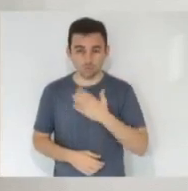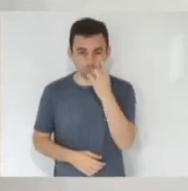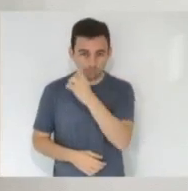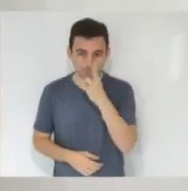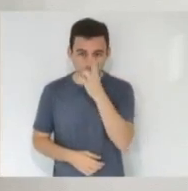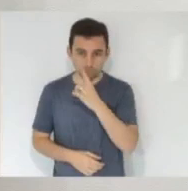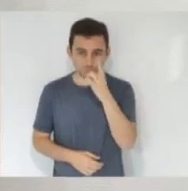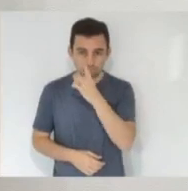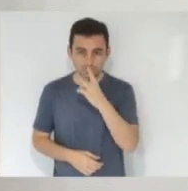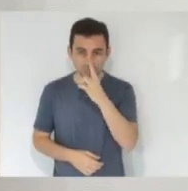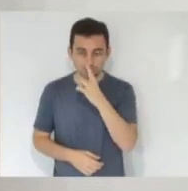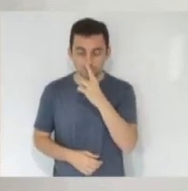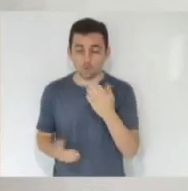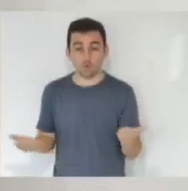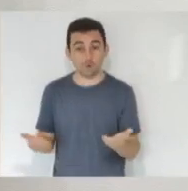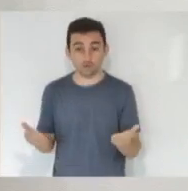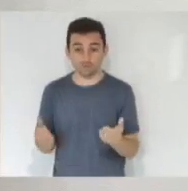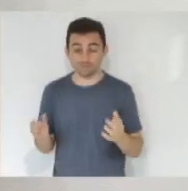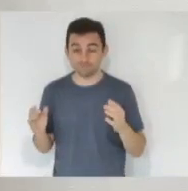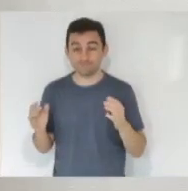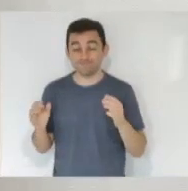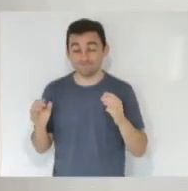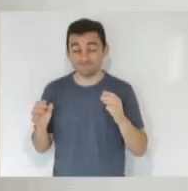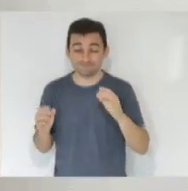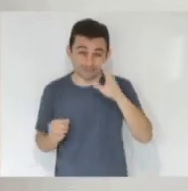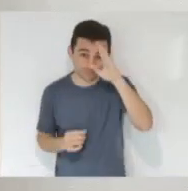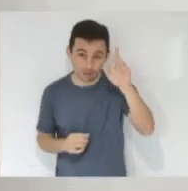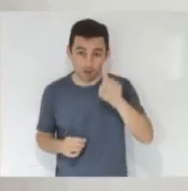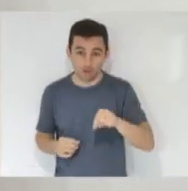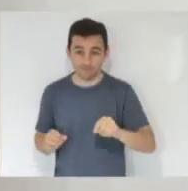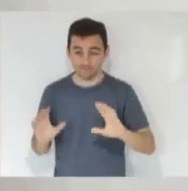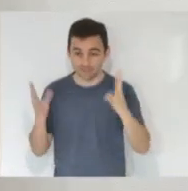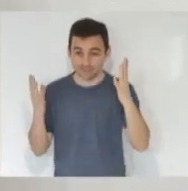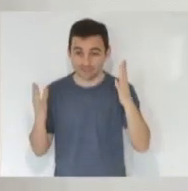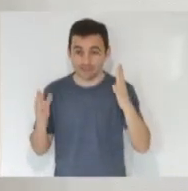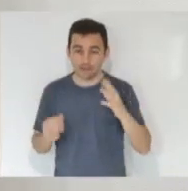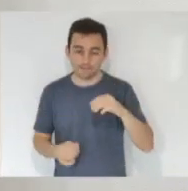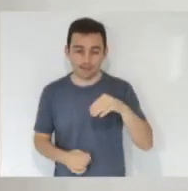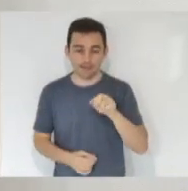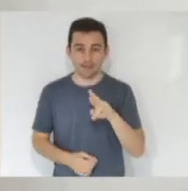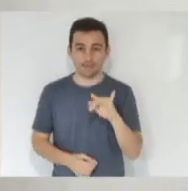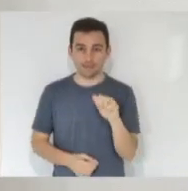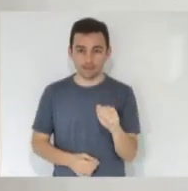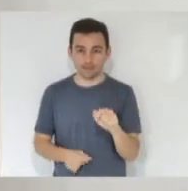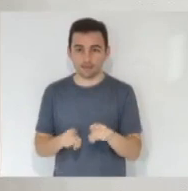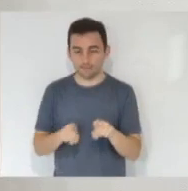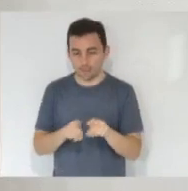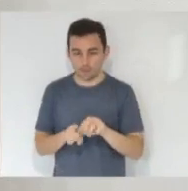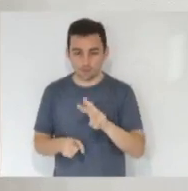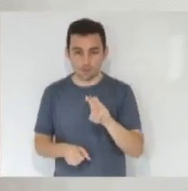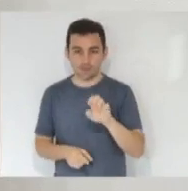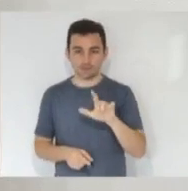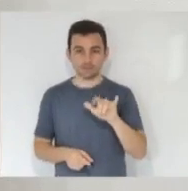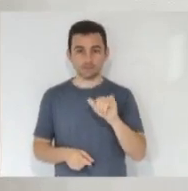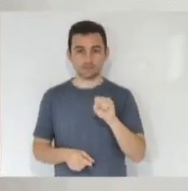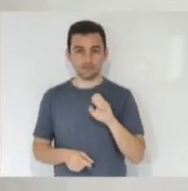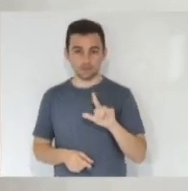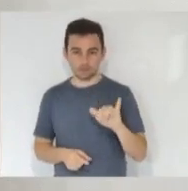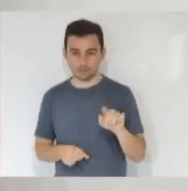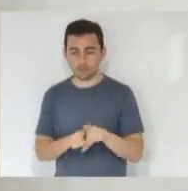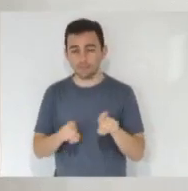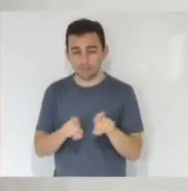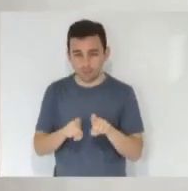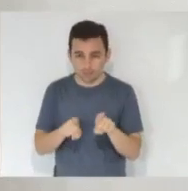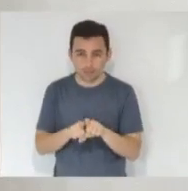atrações principais deste ano são Marília Mendonça na quarta-feira, Wesley Safadão na quinta, Yasmin Santos na